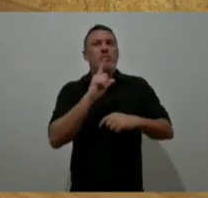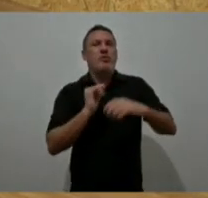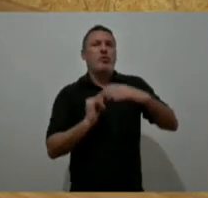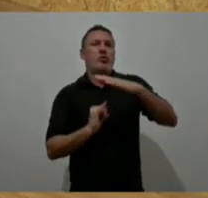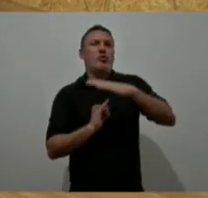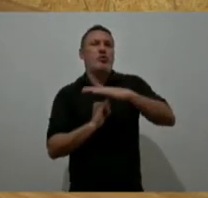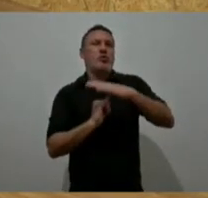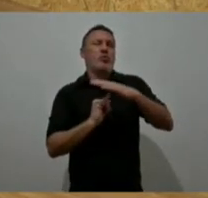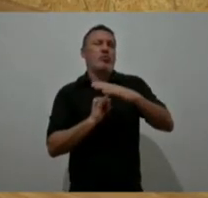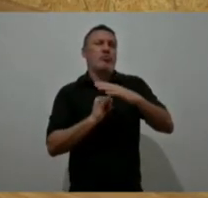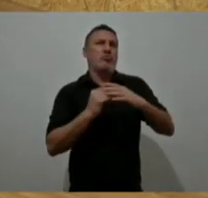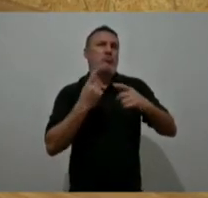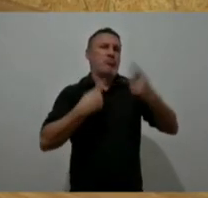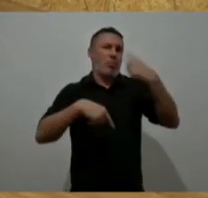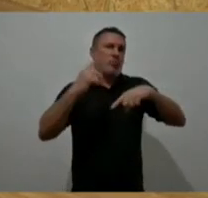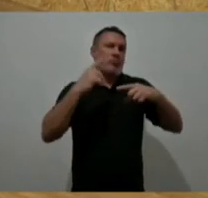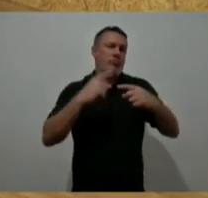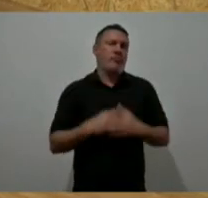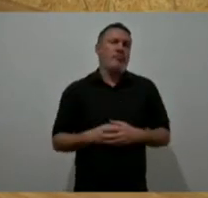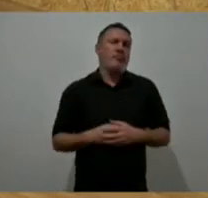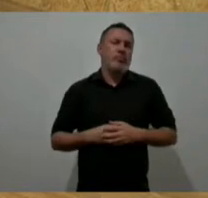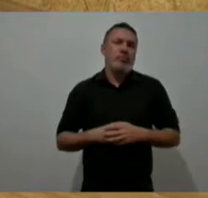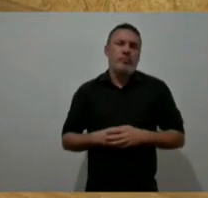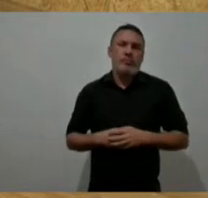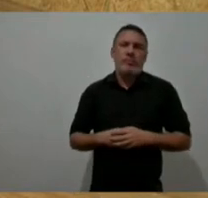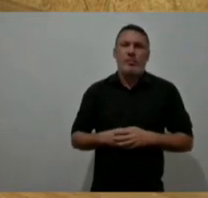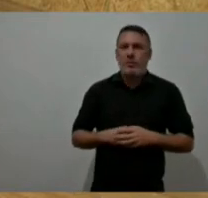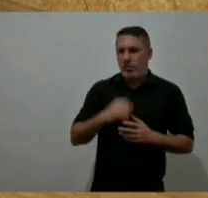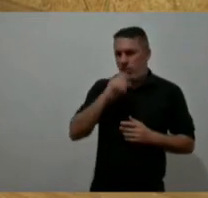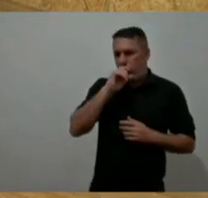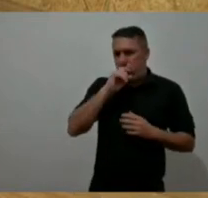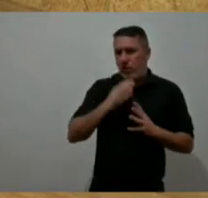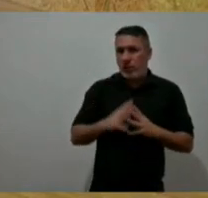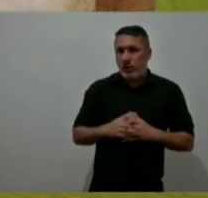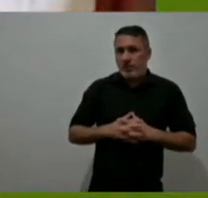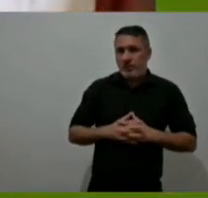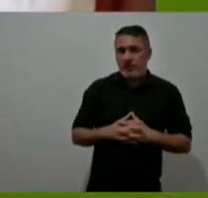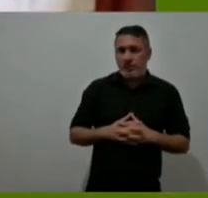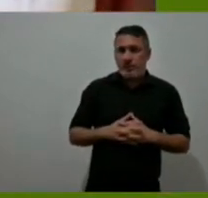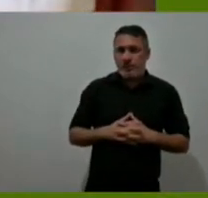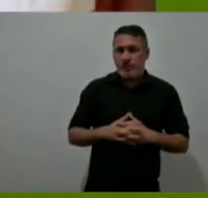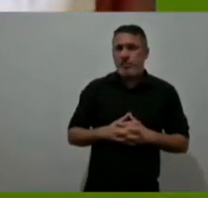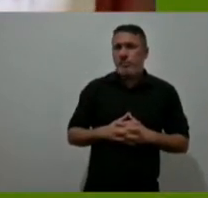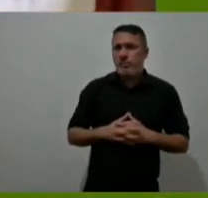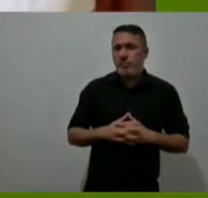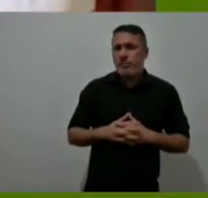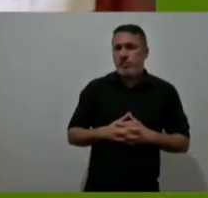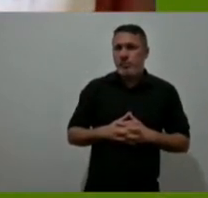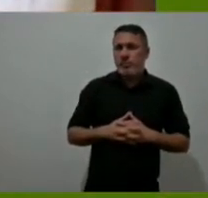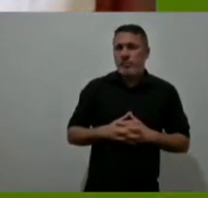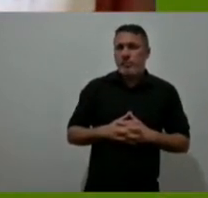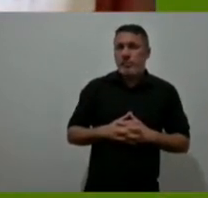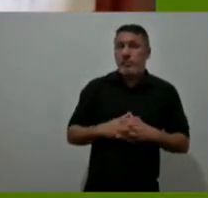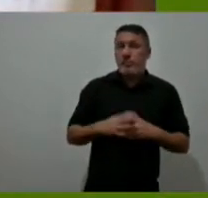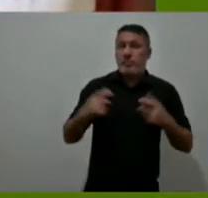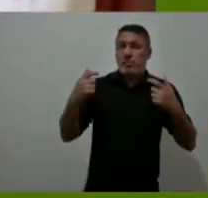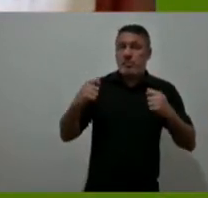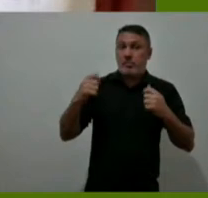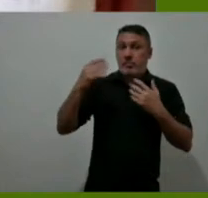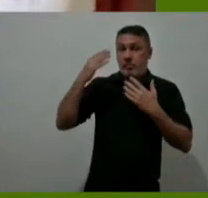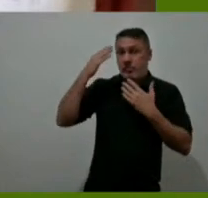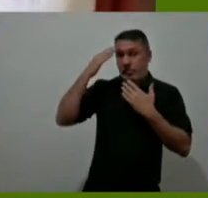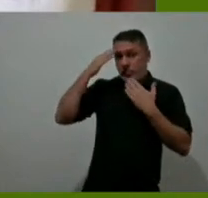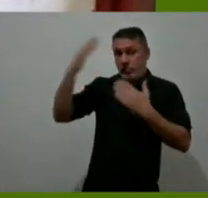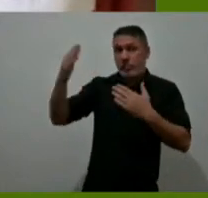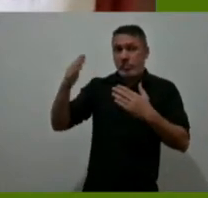Olha, eu tenho que agradecer, nós temos que agradecer, nós todos do Instituto Terra, não é, a uma parte do